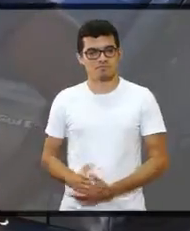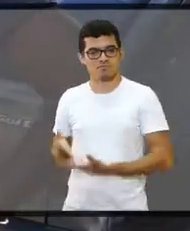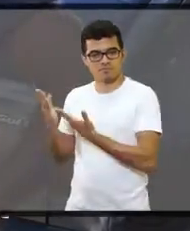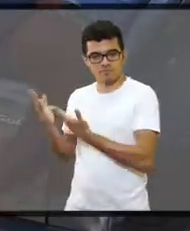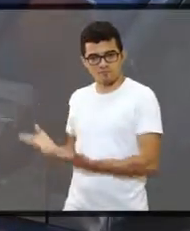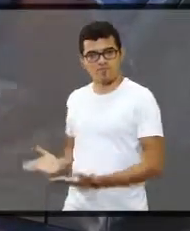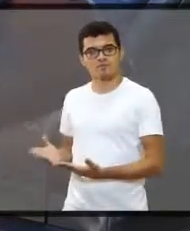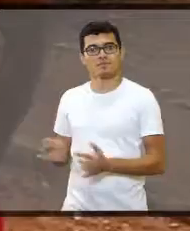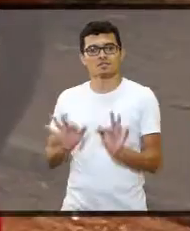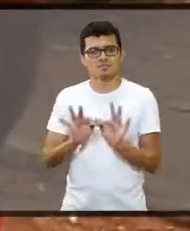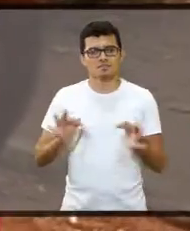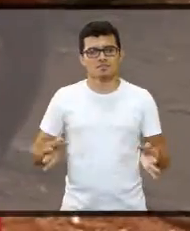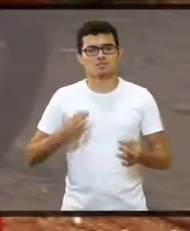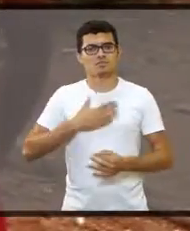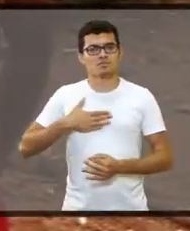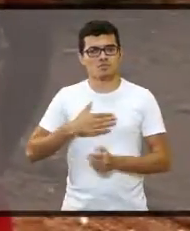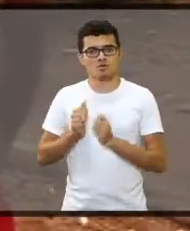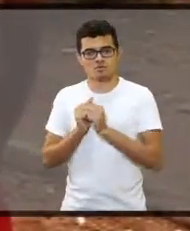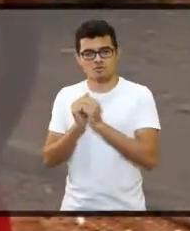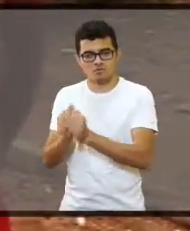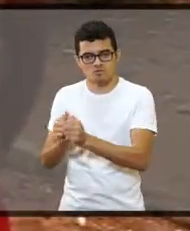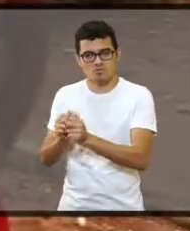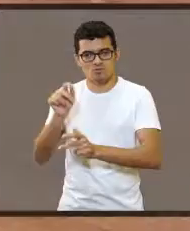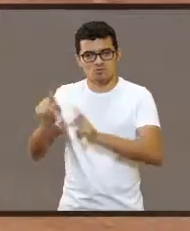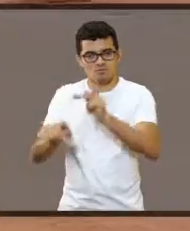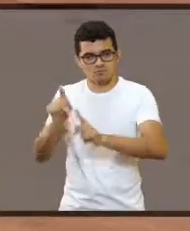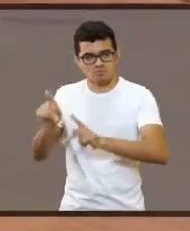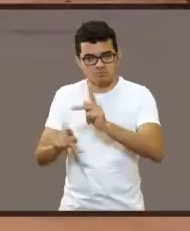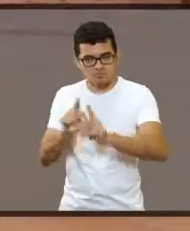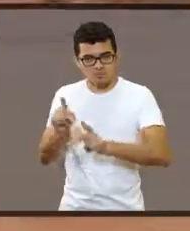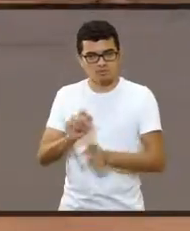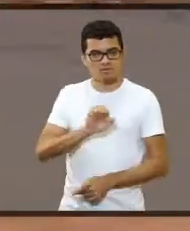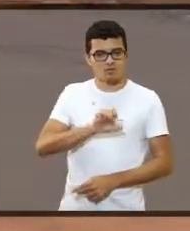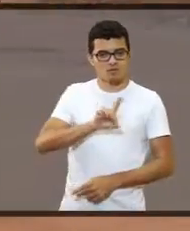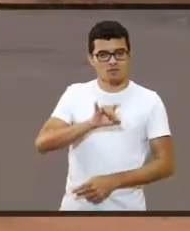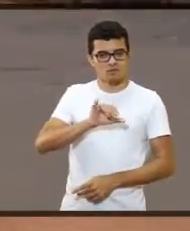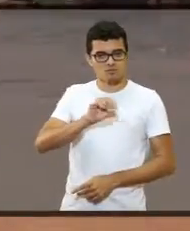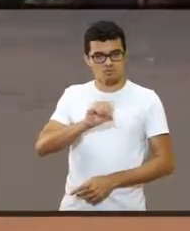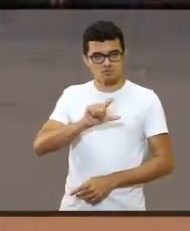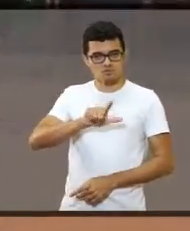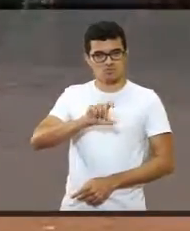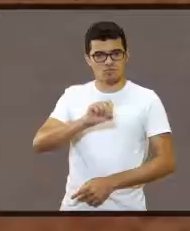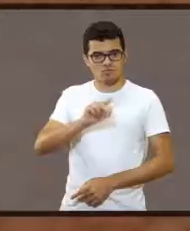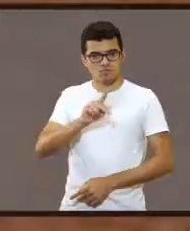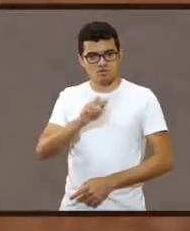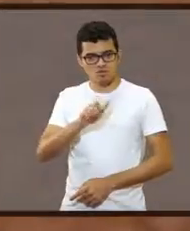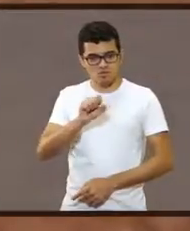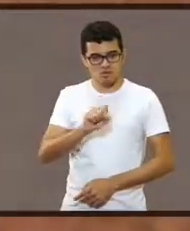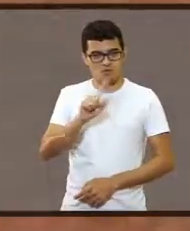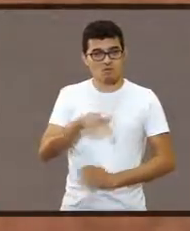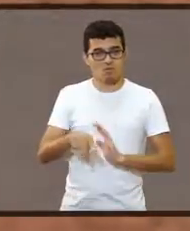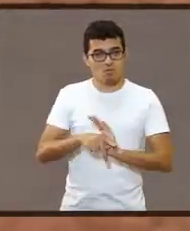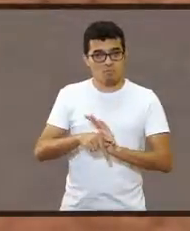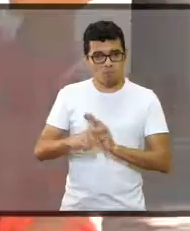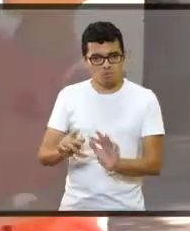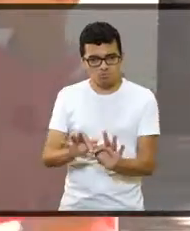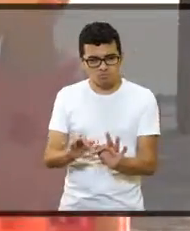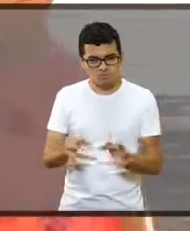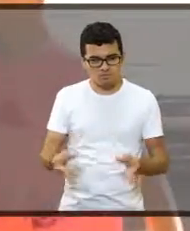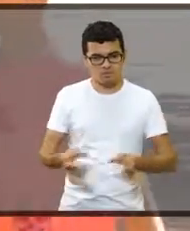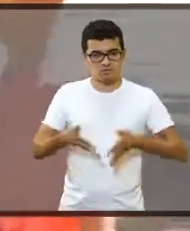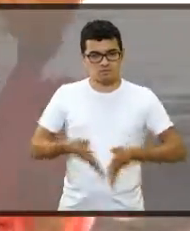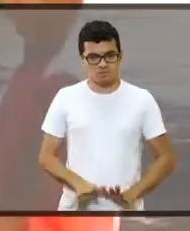Ele é assim. Gosta de estar no meio do povo. Edio Lopes se considera um homem da periferia. Nasceu